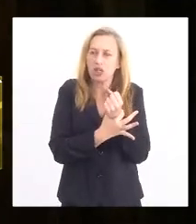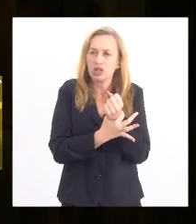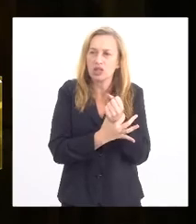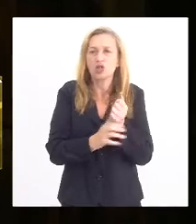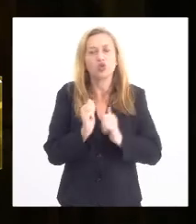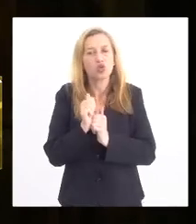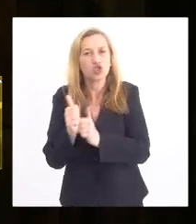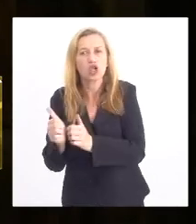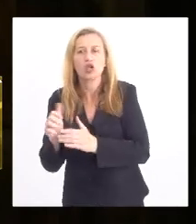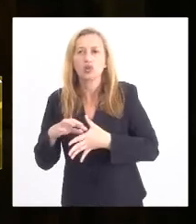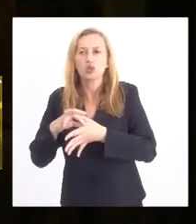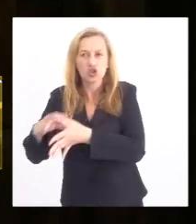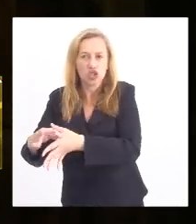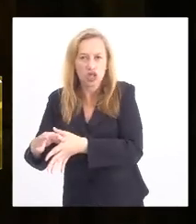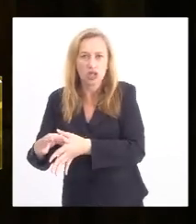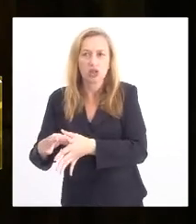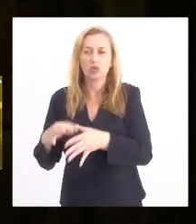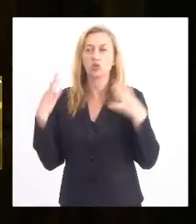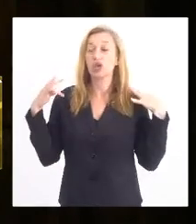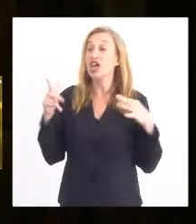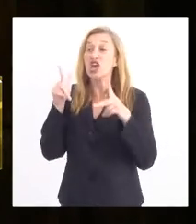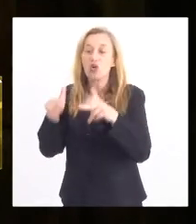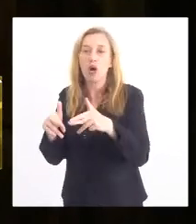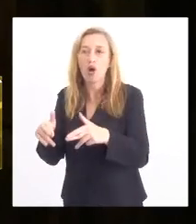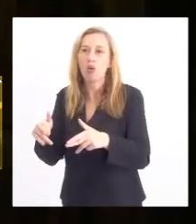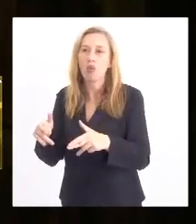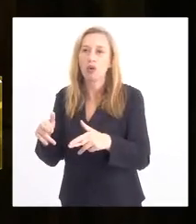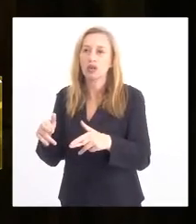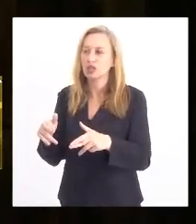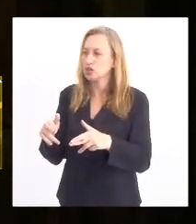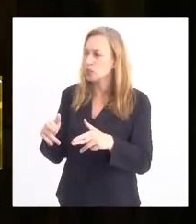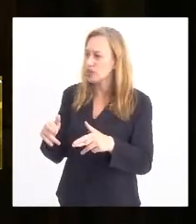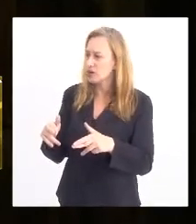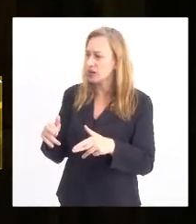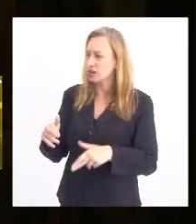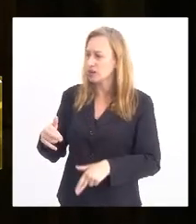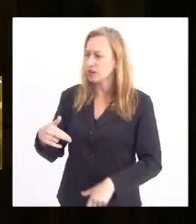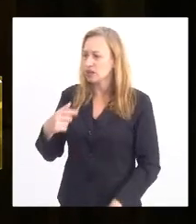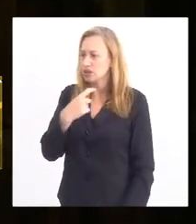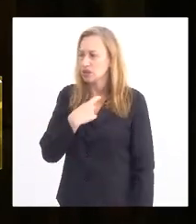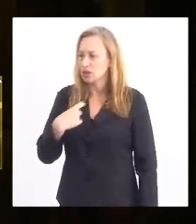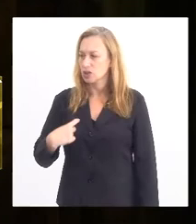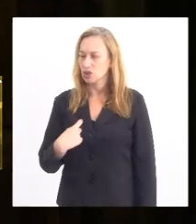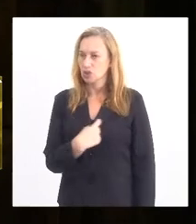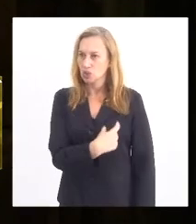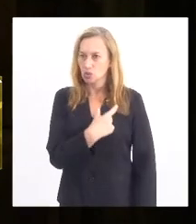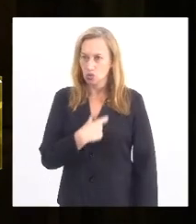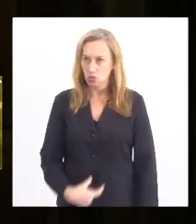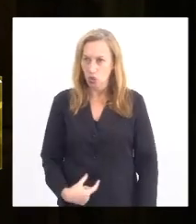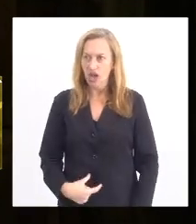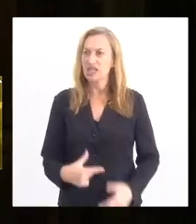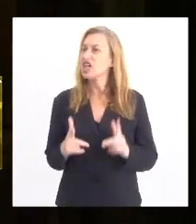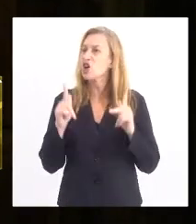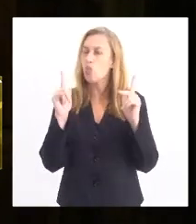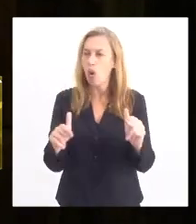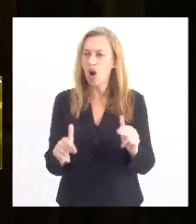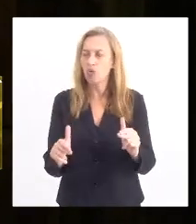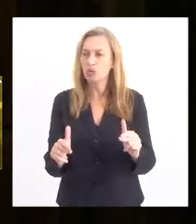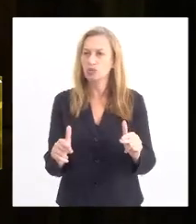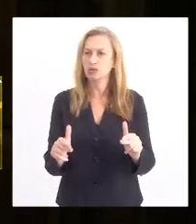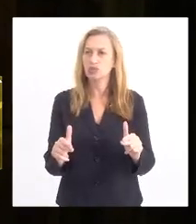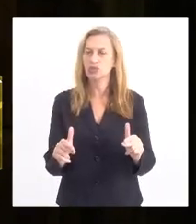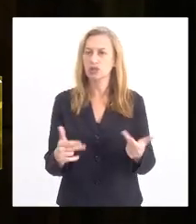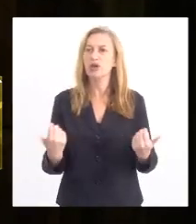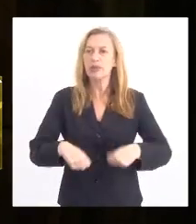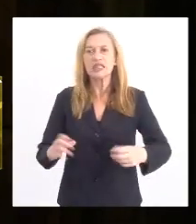cases turísticos são iguais aos da Suécia tenho dados disso e a gente precisa ser se unir que não adianta